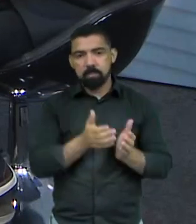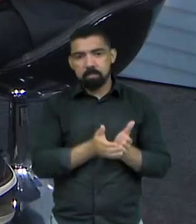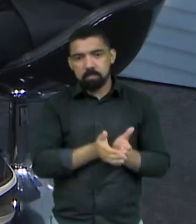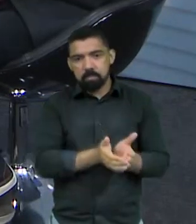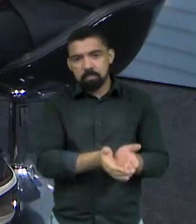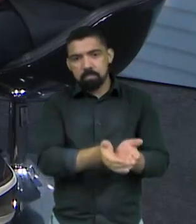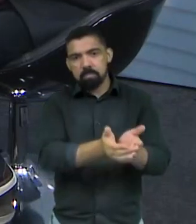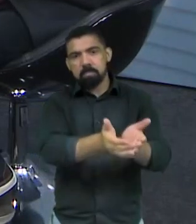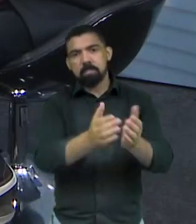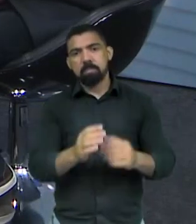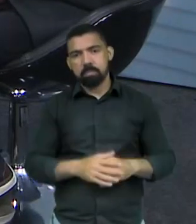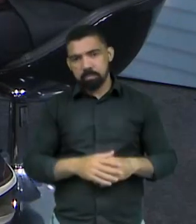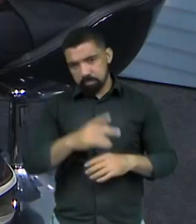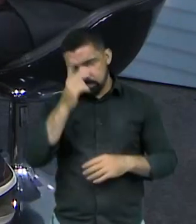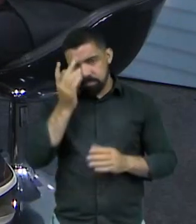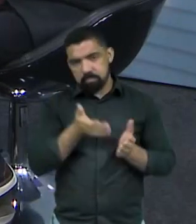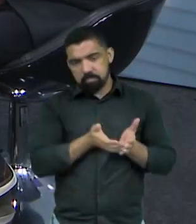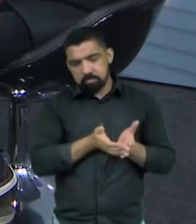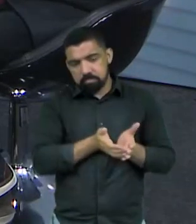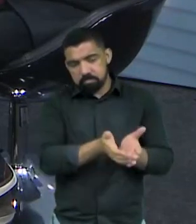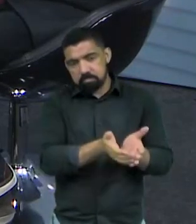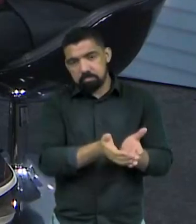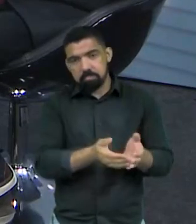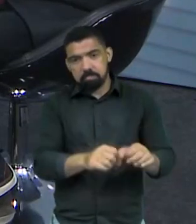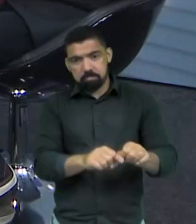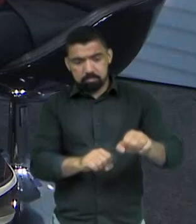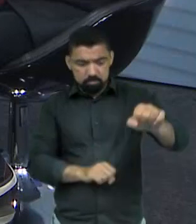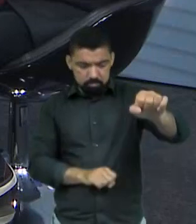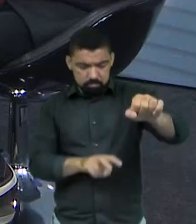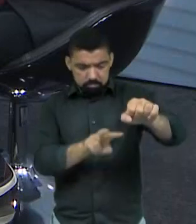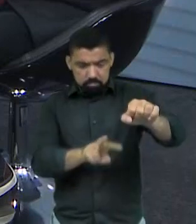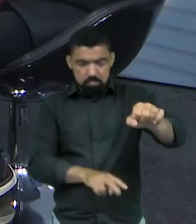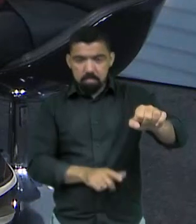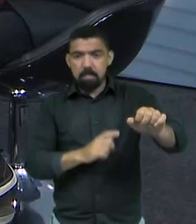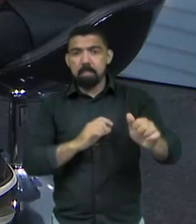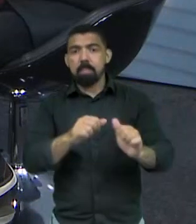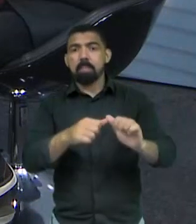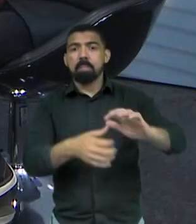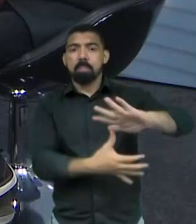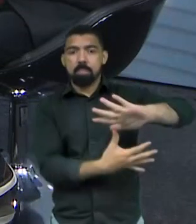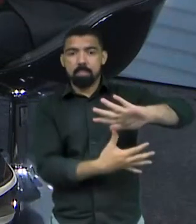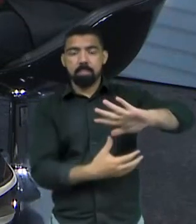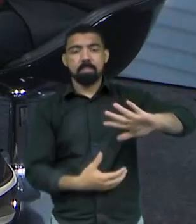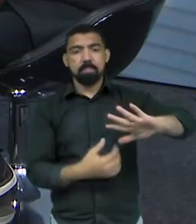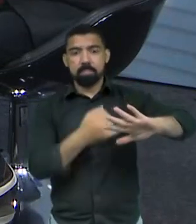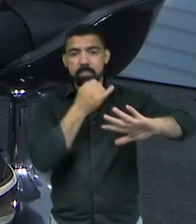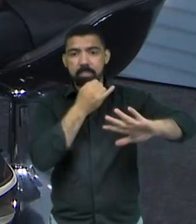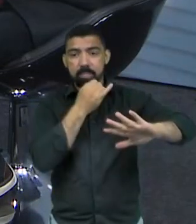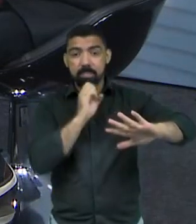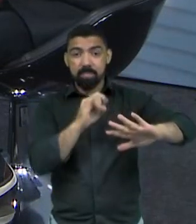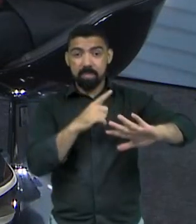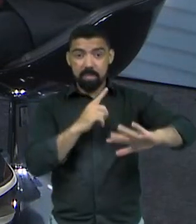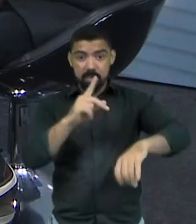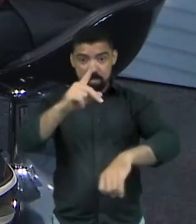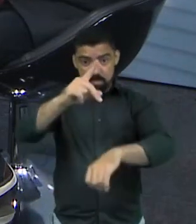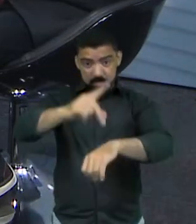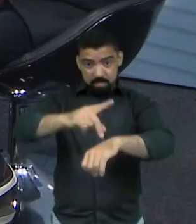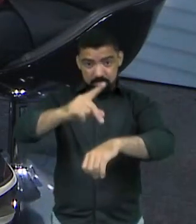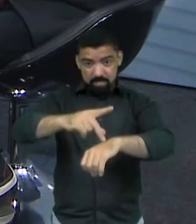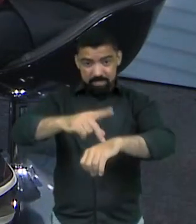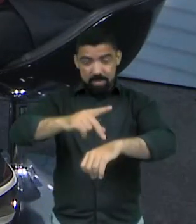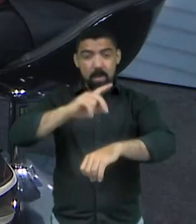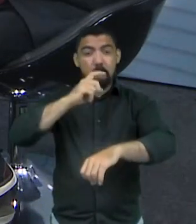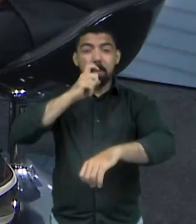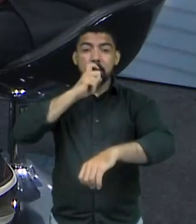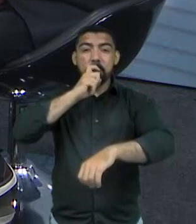Atlântico, o cara sai lá com o mapa do cruzeiro. Aparece lá um iceberg no meio do caminho, ele olha